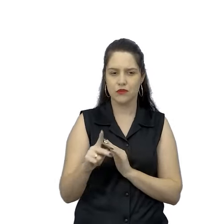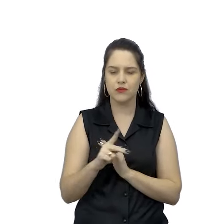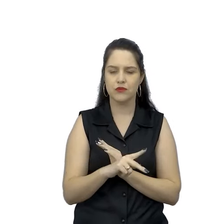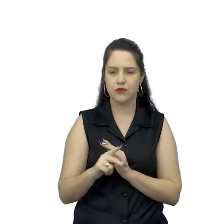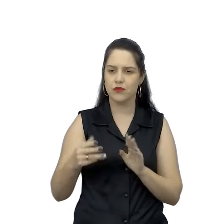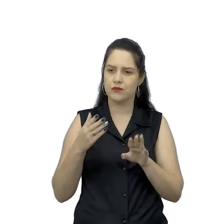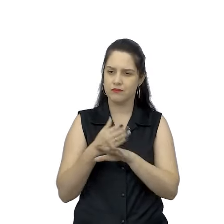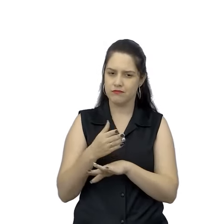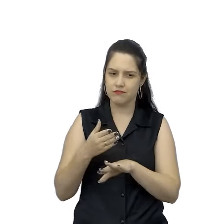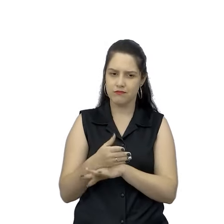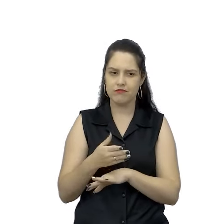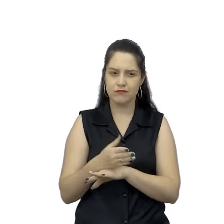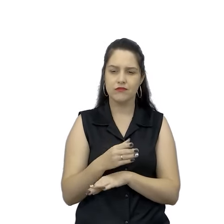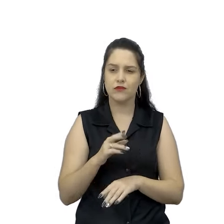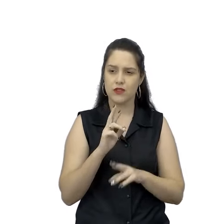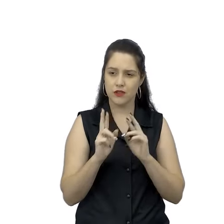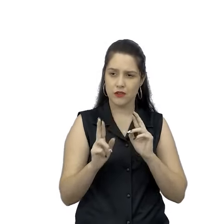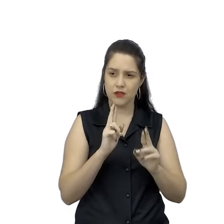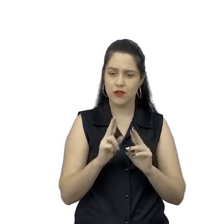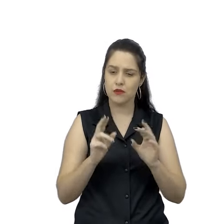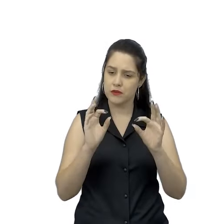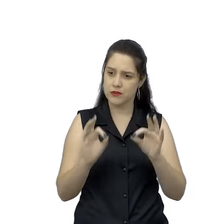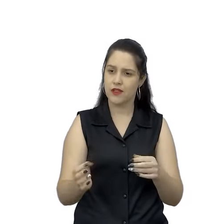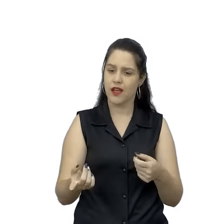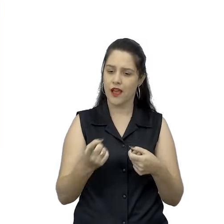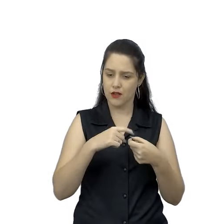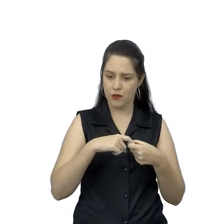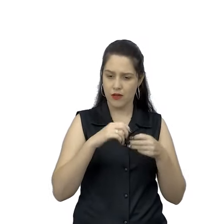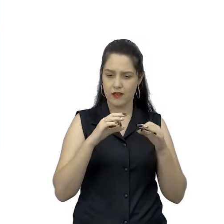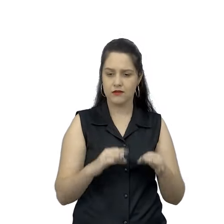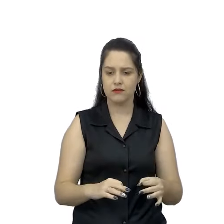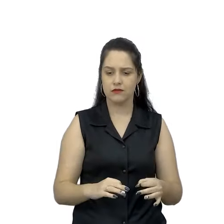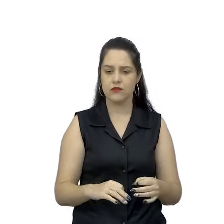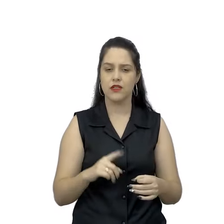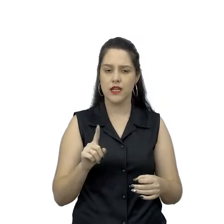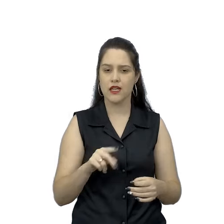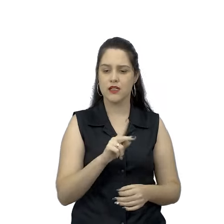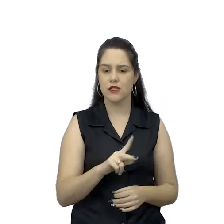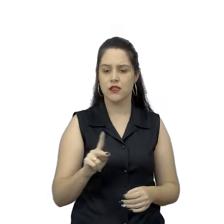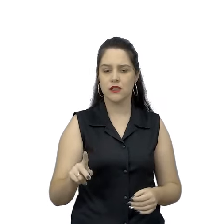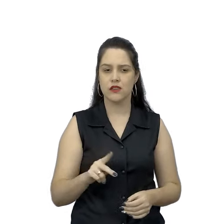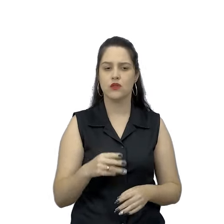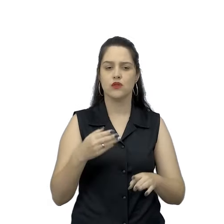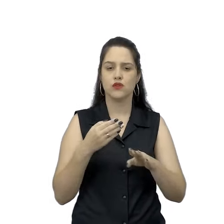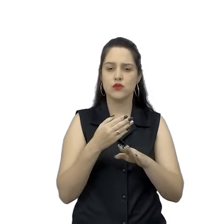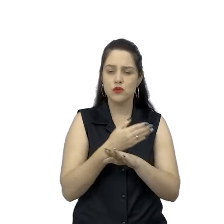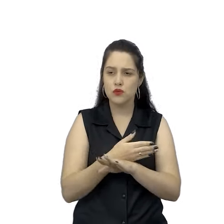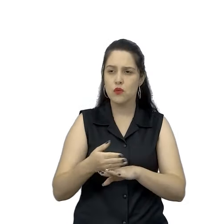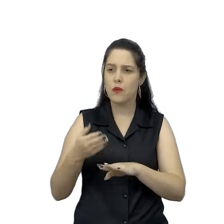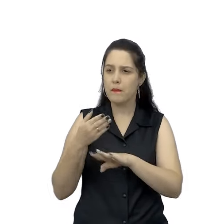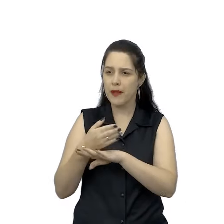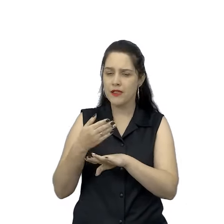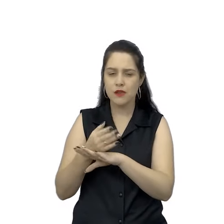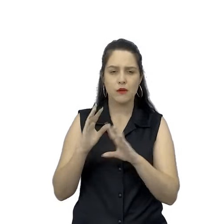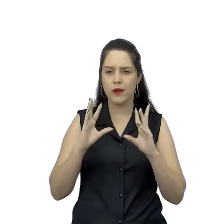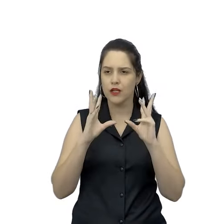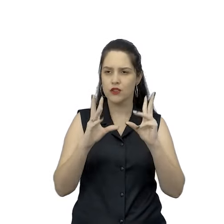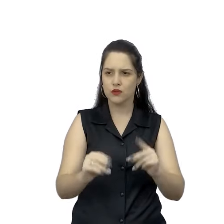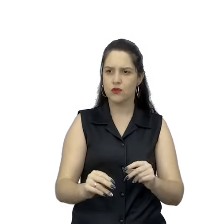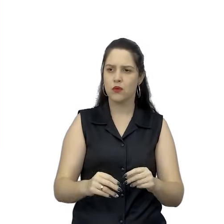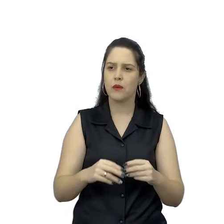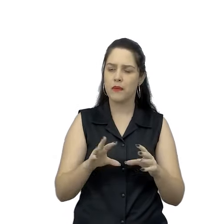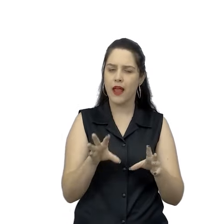resoluções? Será que nós conseguimos fazer essa retomada, né? Será que o professor conseguiu participar de tudo isso? Será que essa retomada,